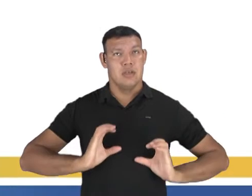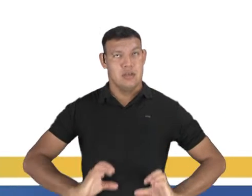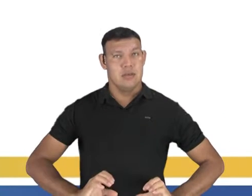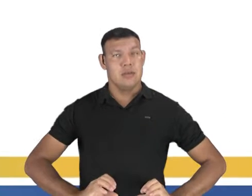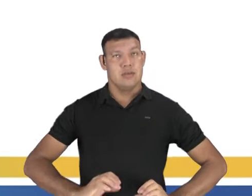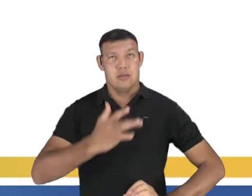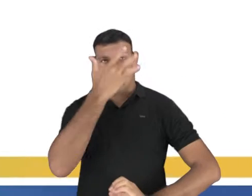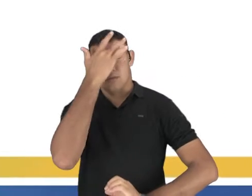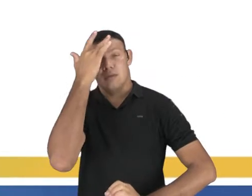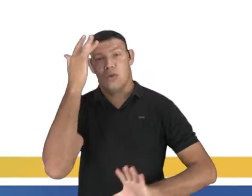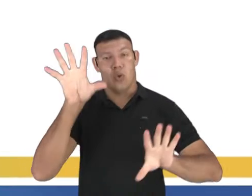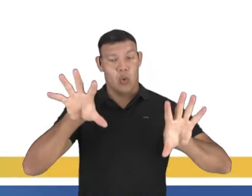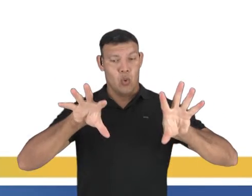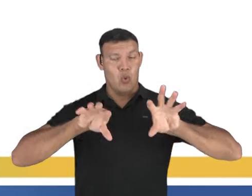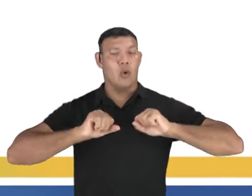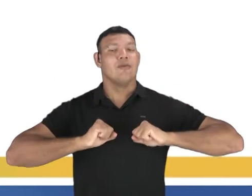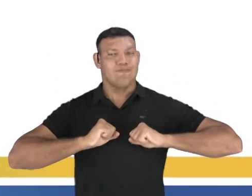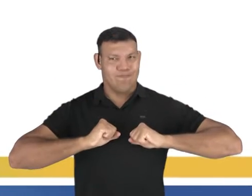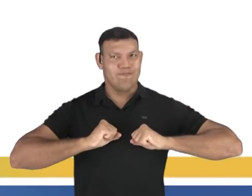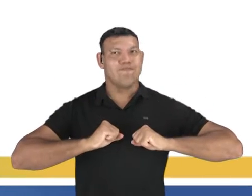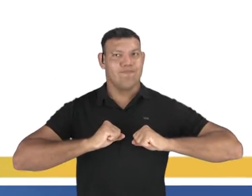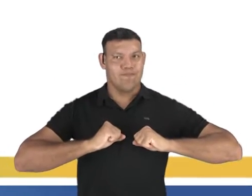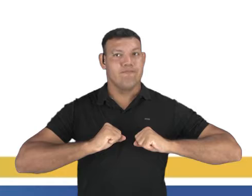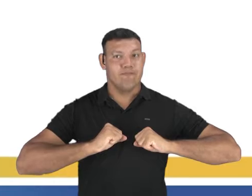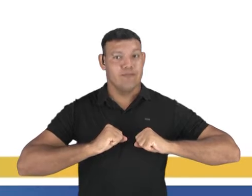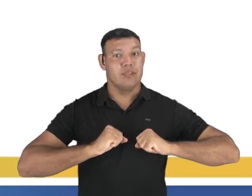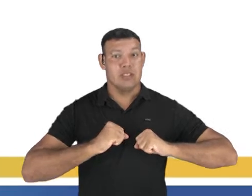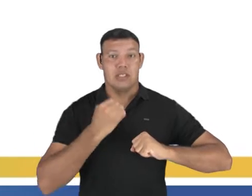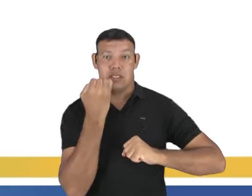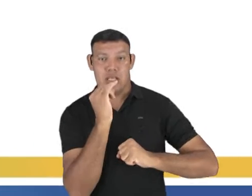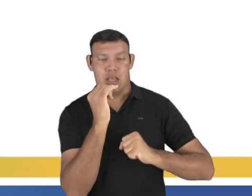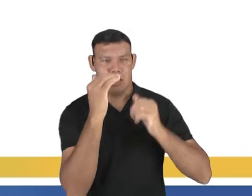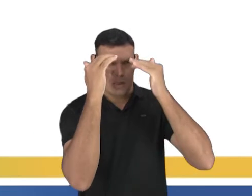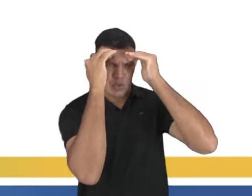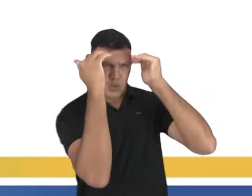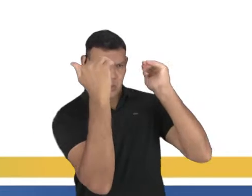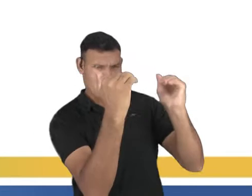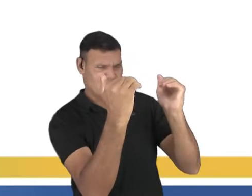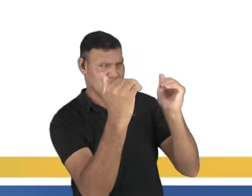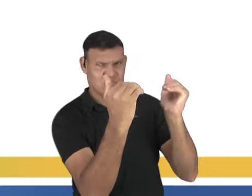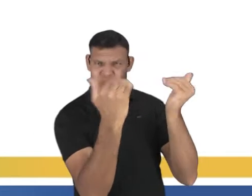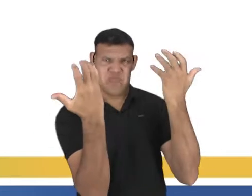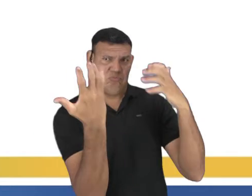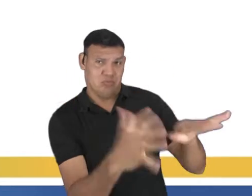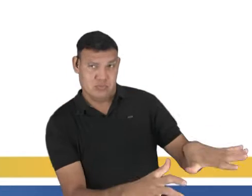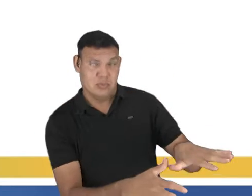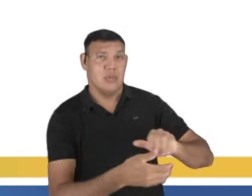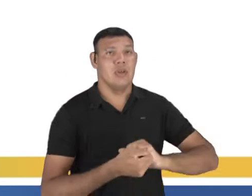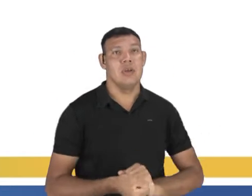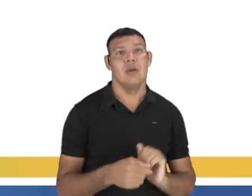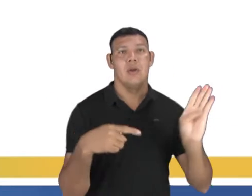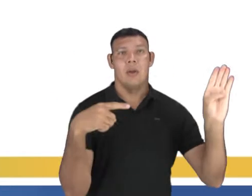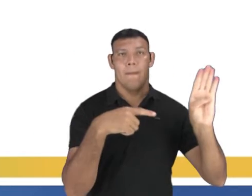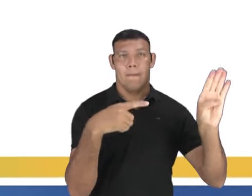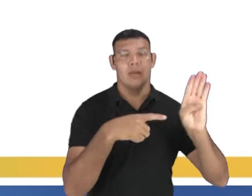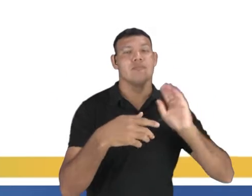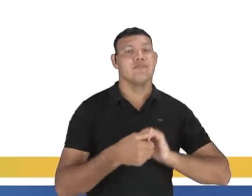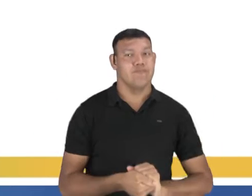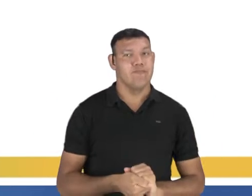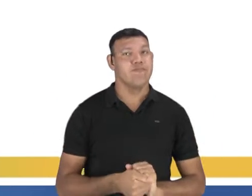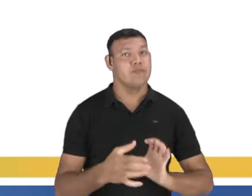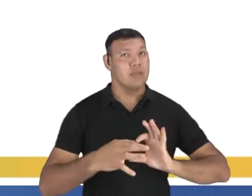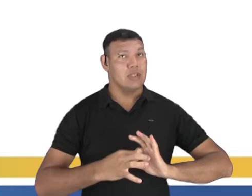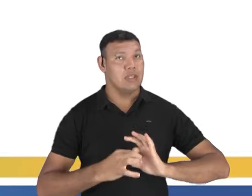indivíduo adquire ao tomar as decisões por si mesmo. Alternativa B, ao condicionamento